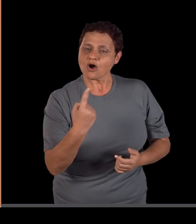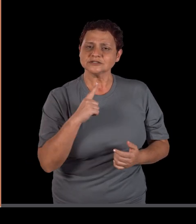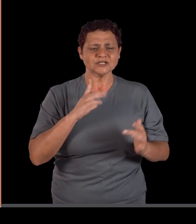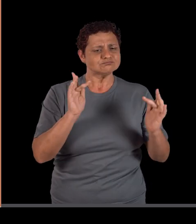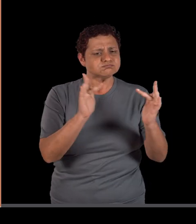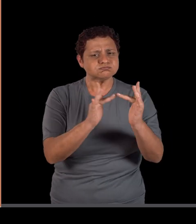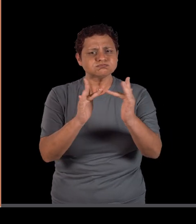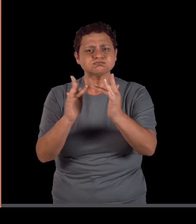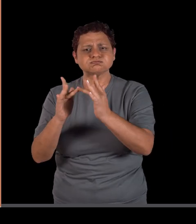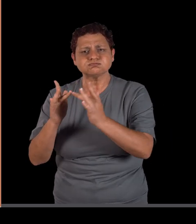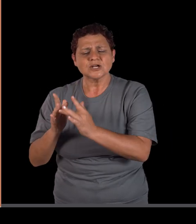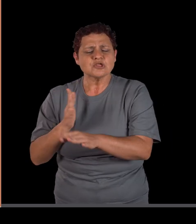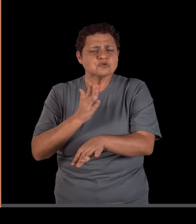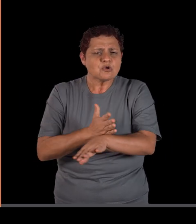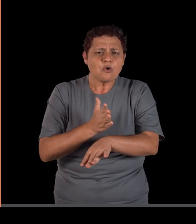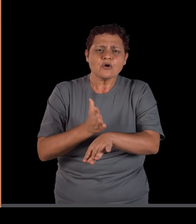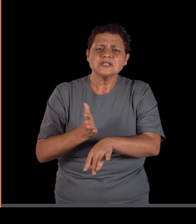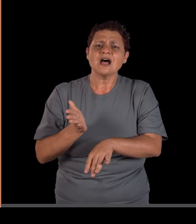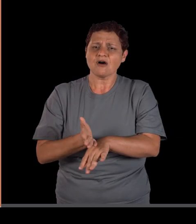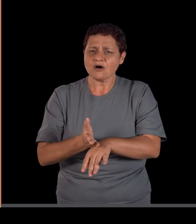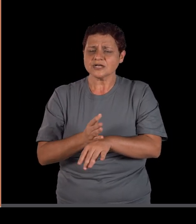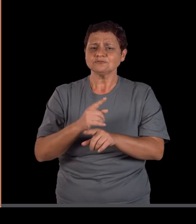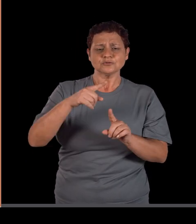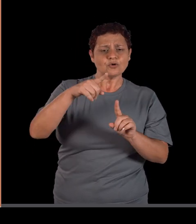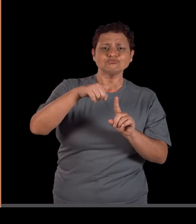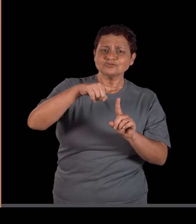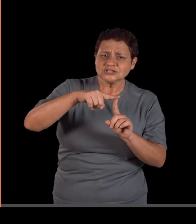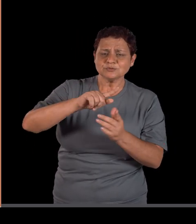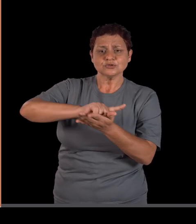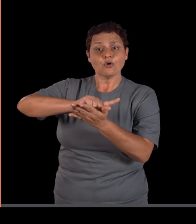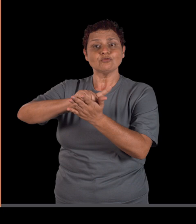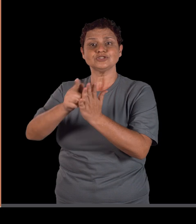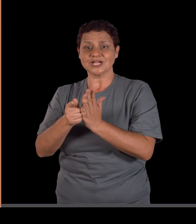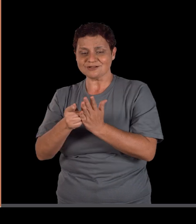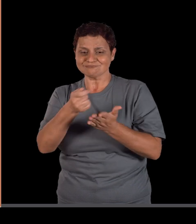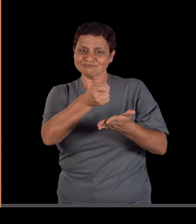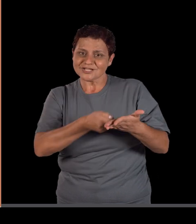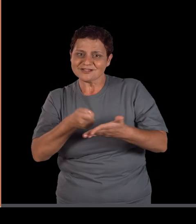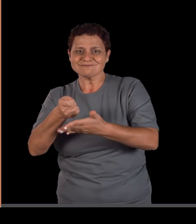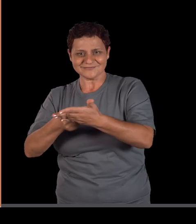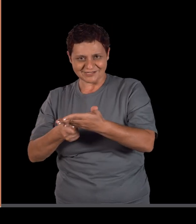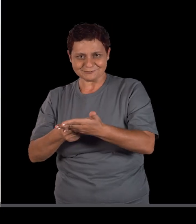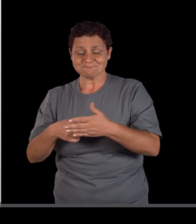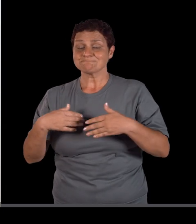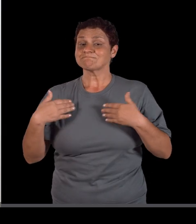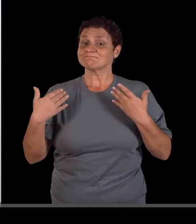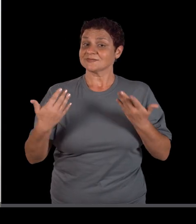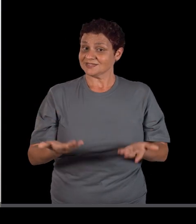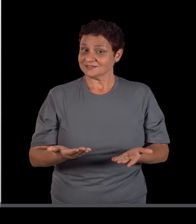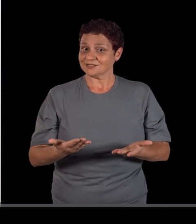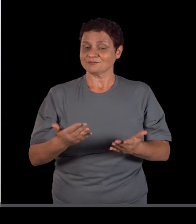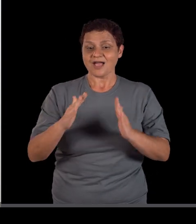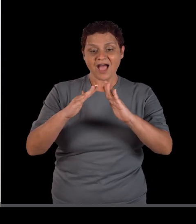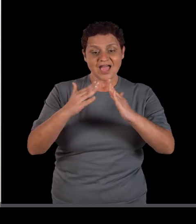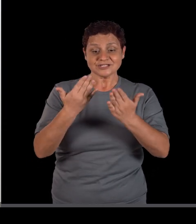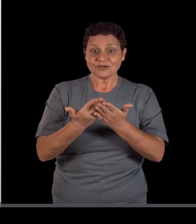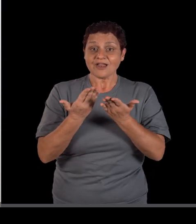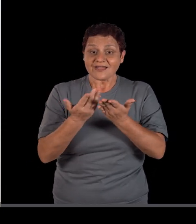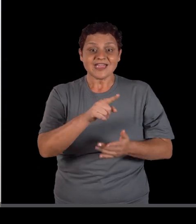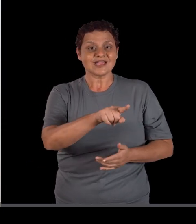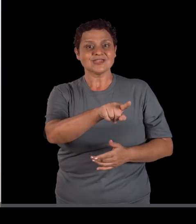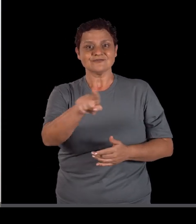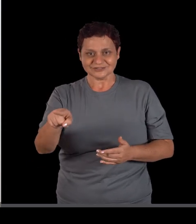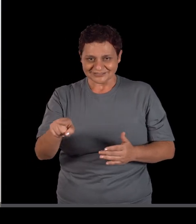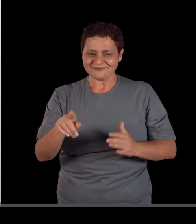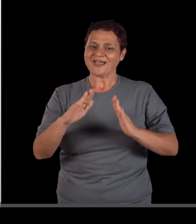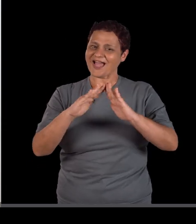nós estamos em contato o tempo todo com os gêneros textuais. Portanto, a escola